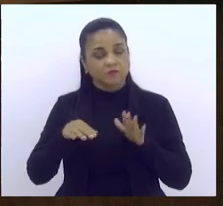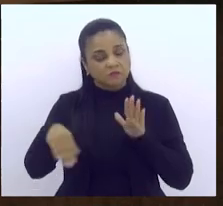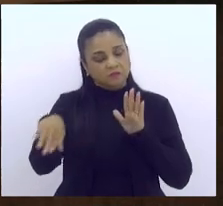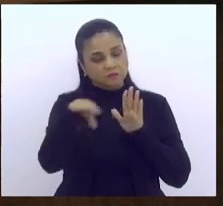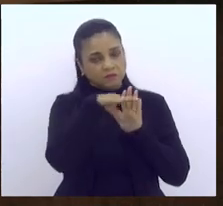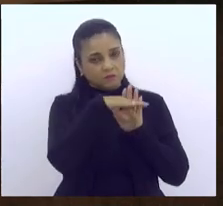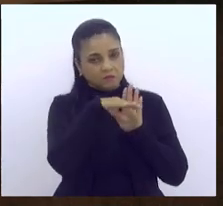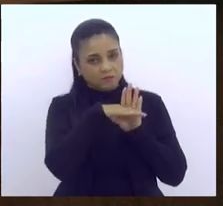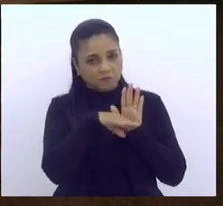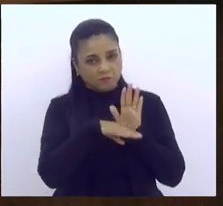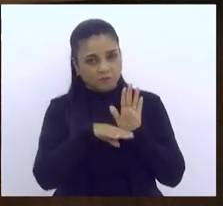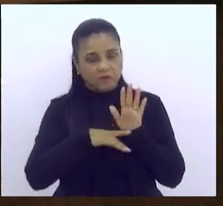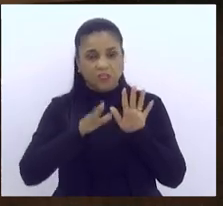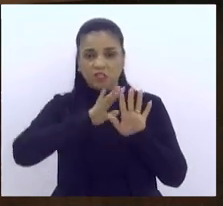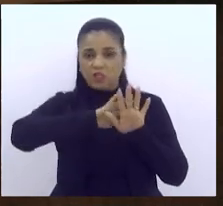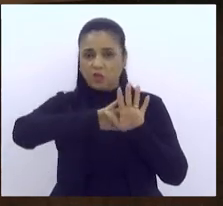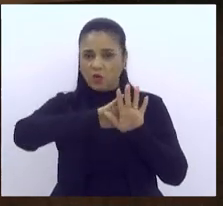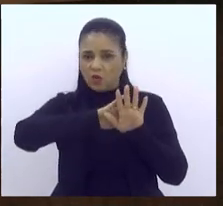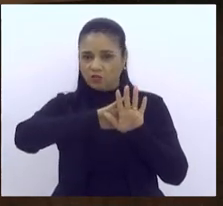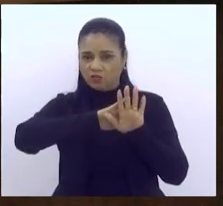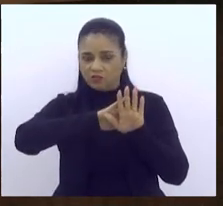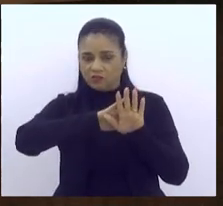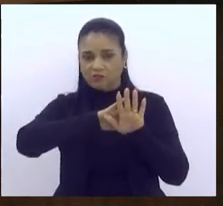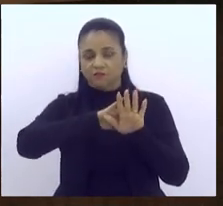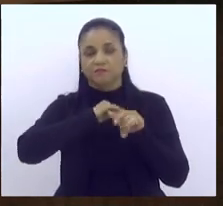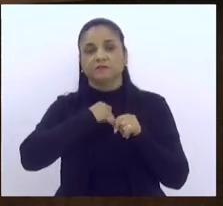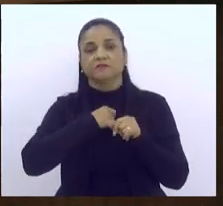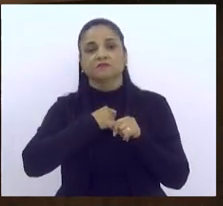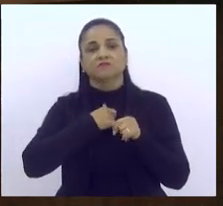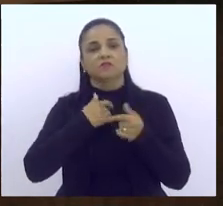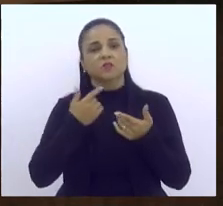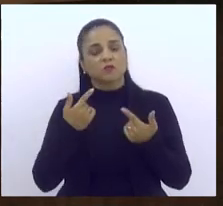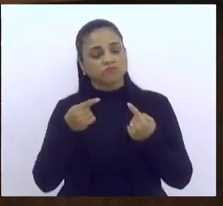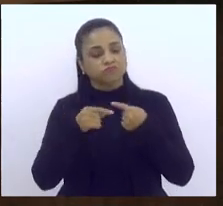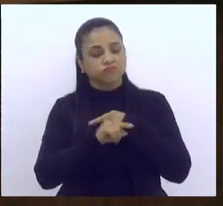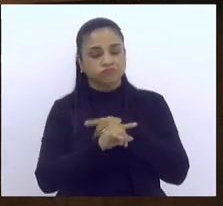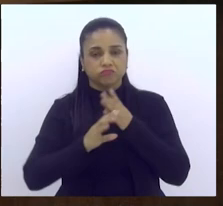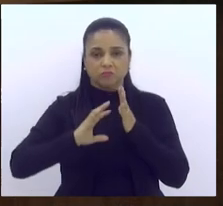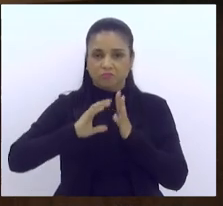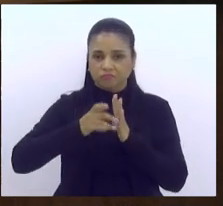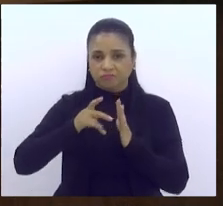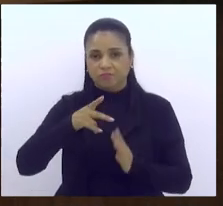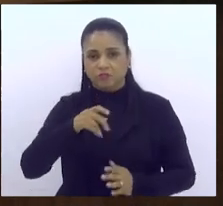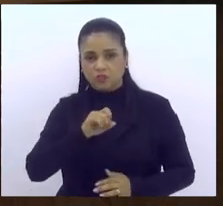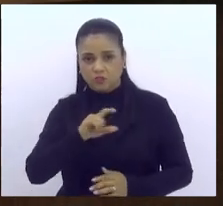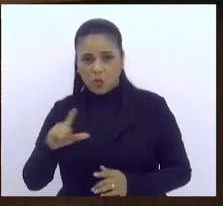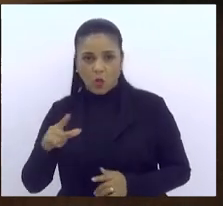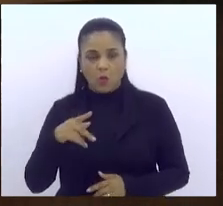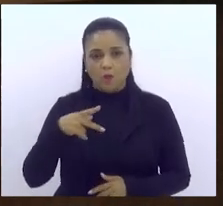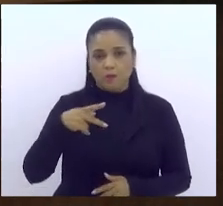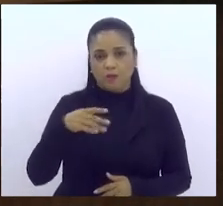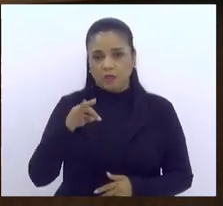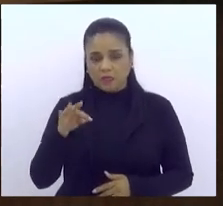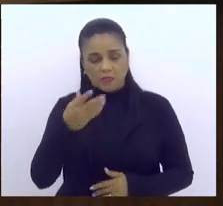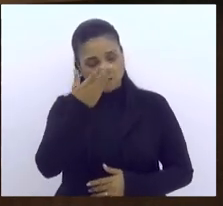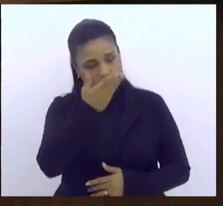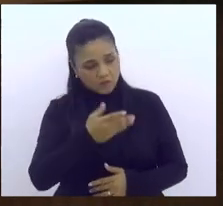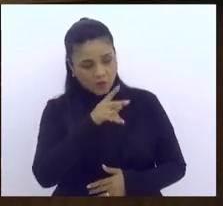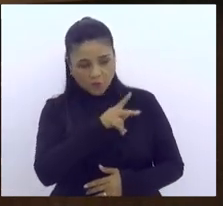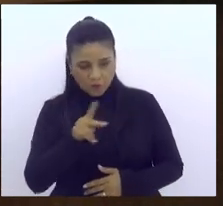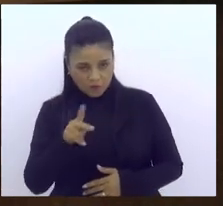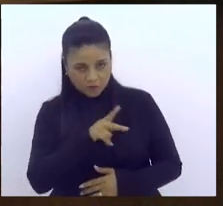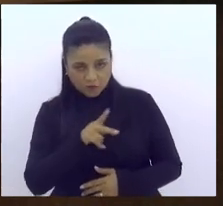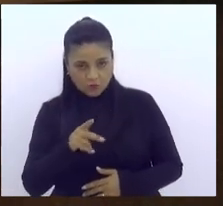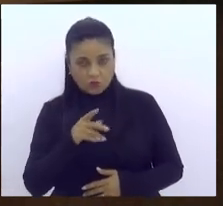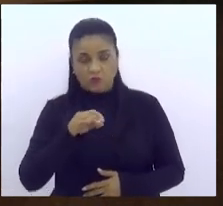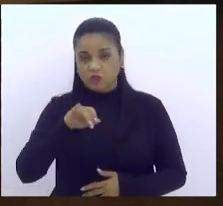pautas ideológicas, das quais eu divirjo, do PSOL, do PT, está aqui o professor Josemar, que não me deixa